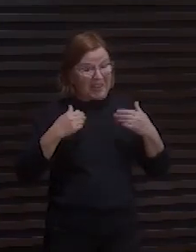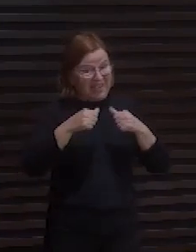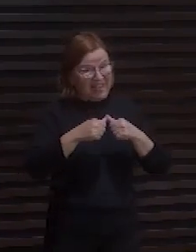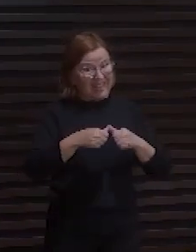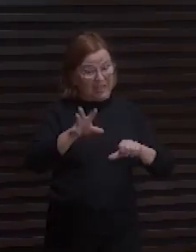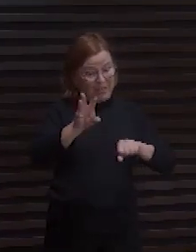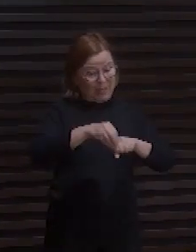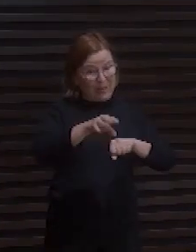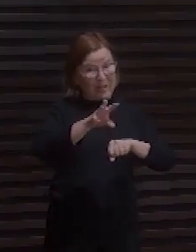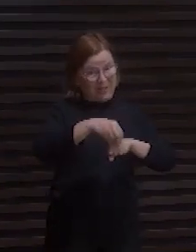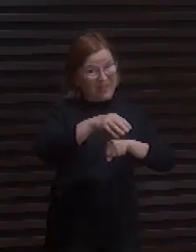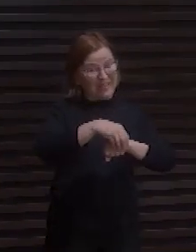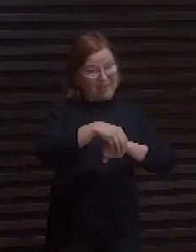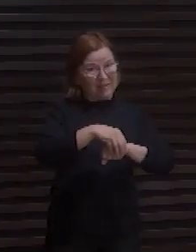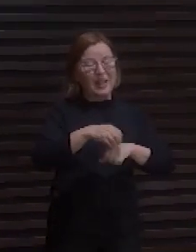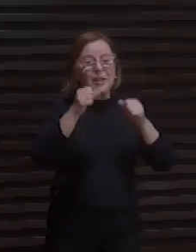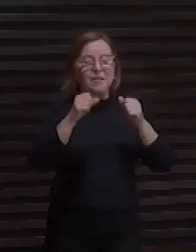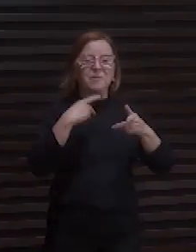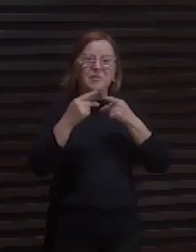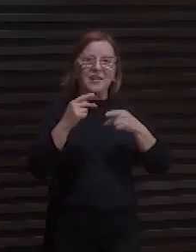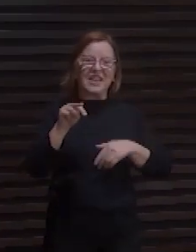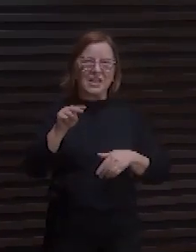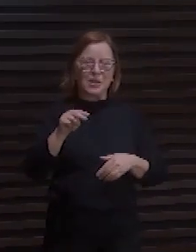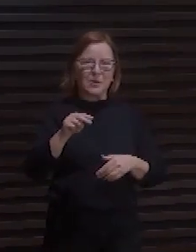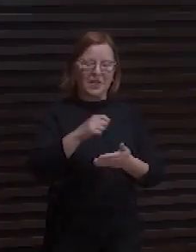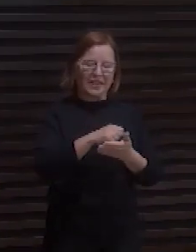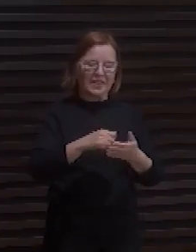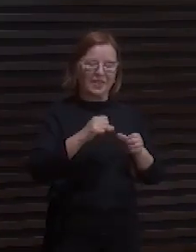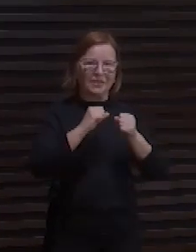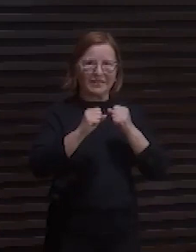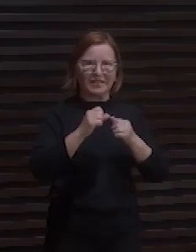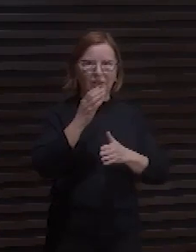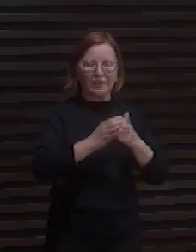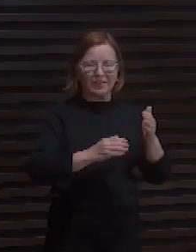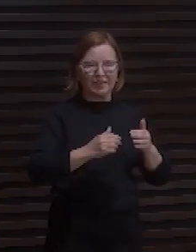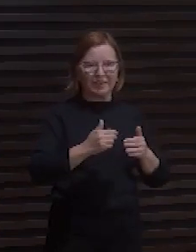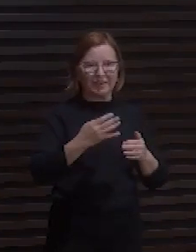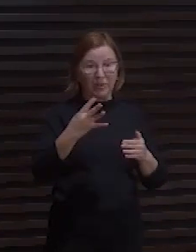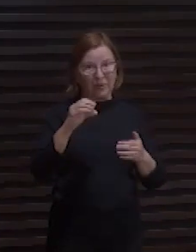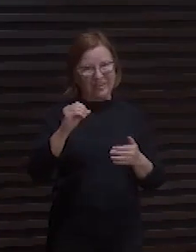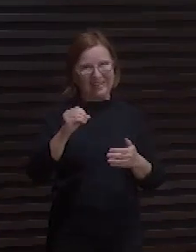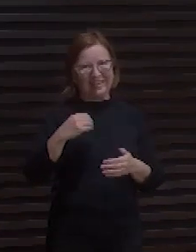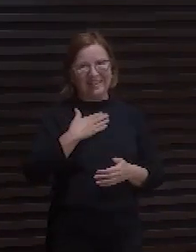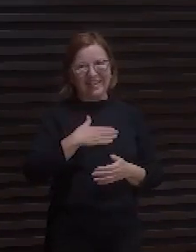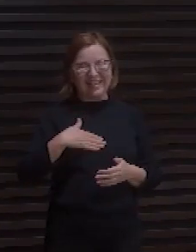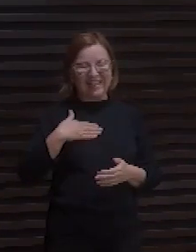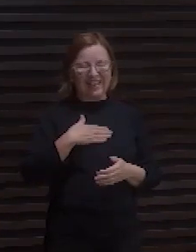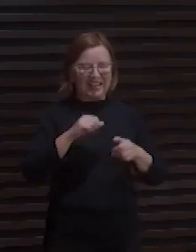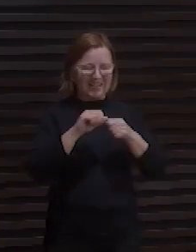poder exclamar como salmista, no Salmo 40,8. Agrada-me fazer a